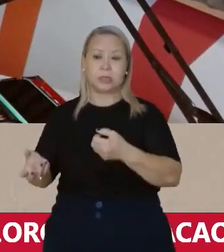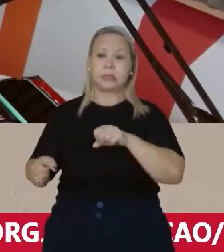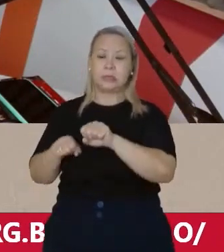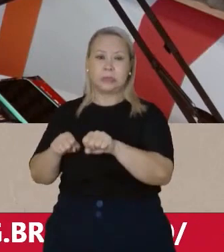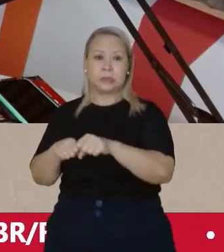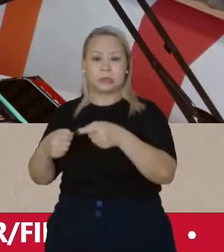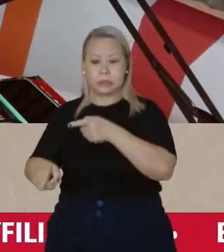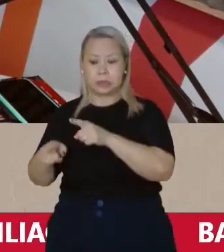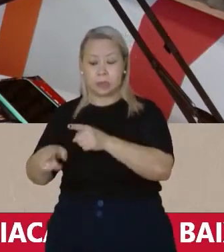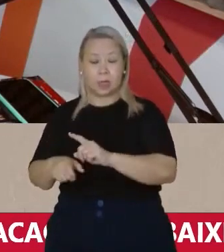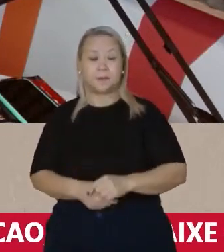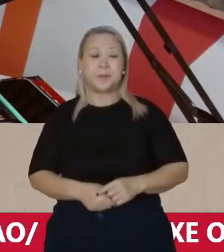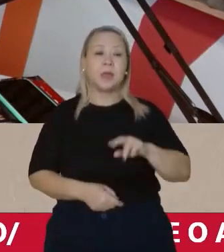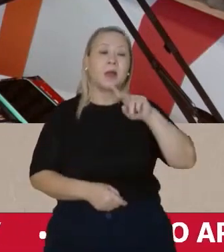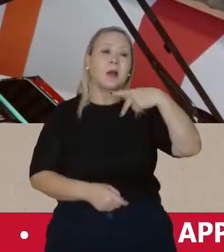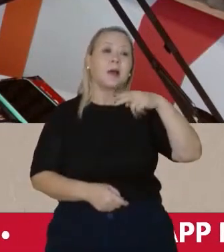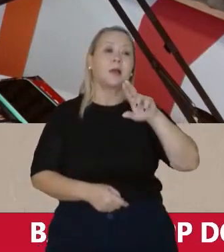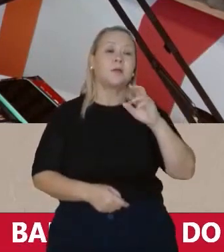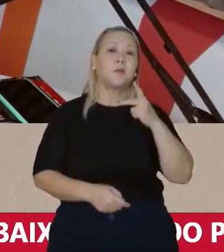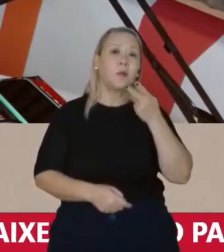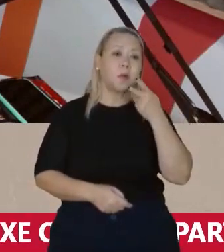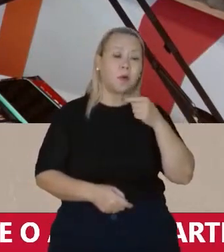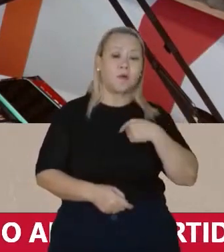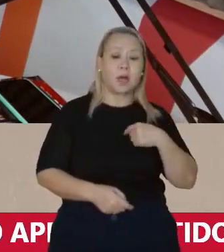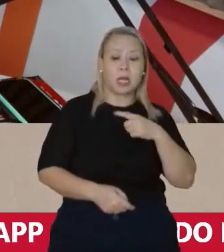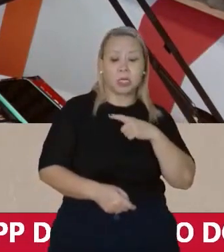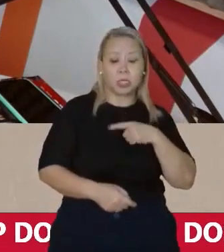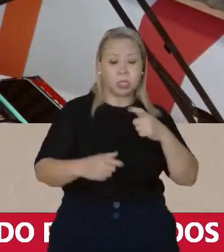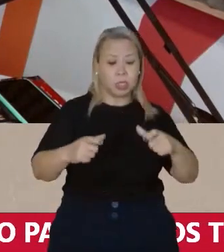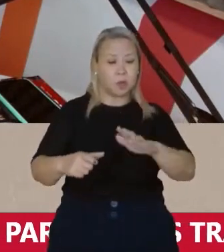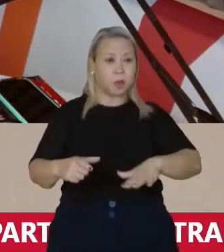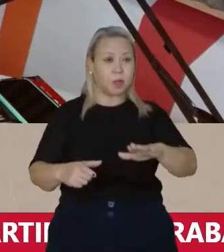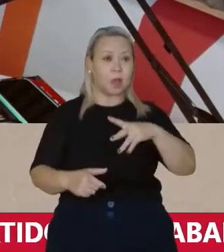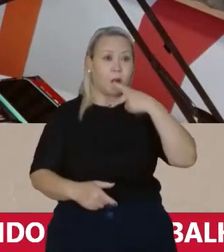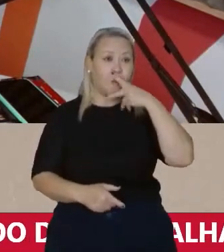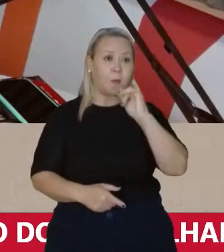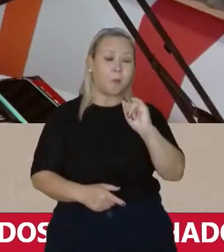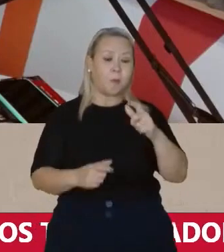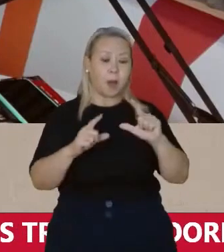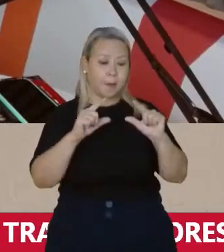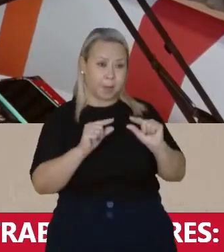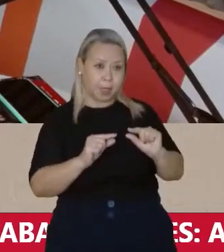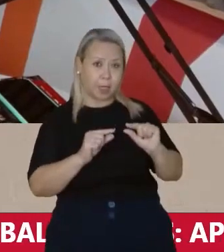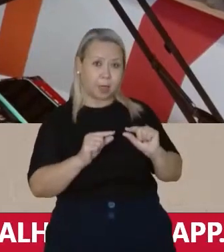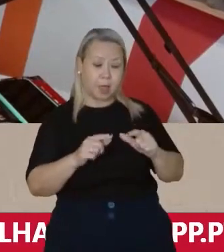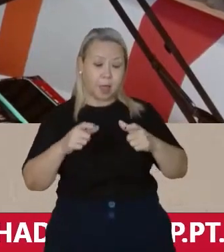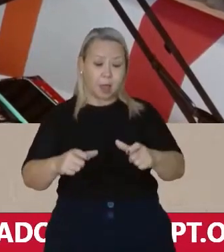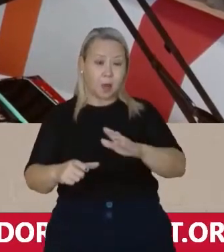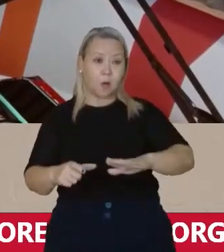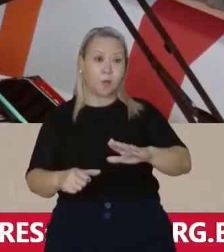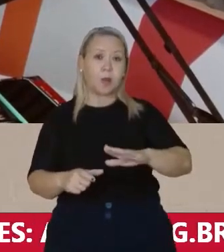PUC, eu disse que eu tinha no meu quintal um pai pequeno. O pessoal até ri quando eu digo isso em público. O pai pequeno era um pedaço de